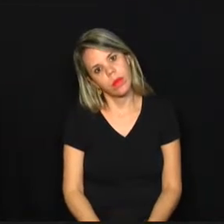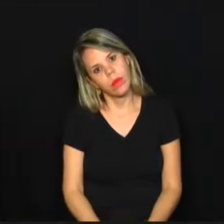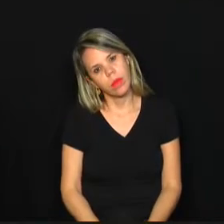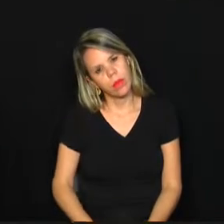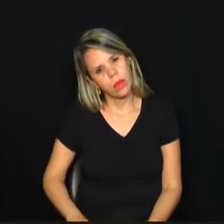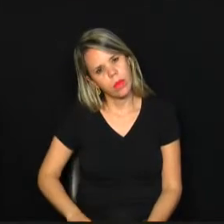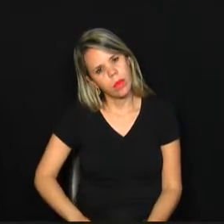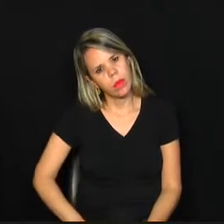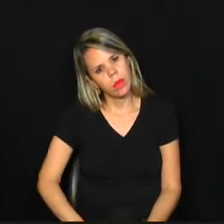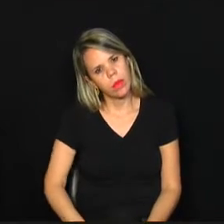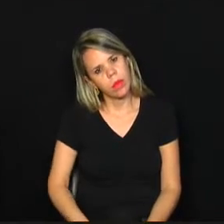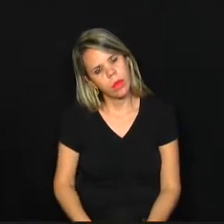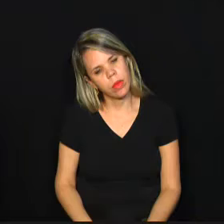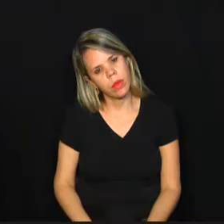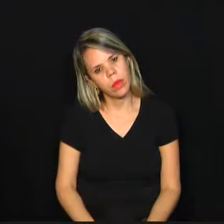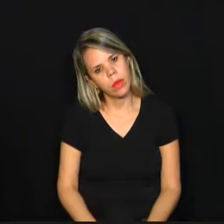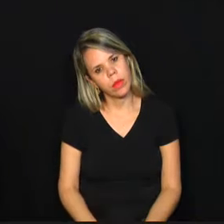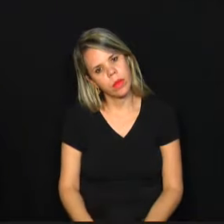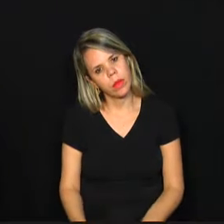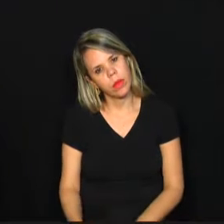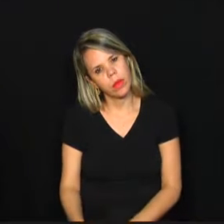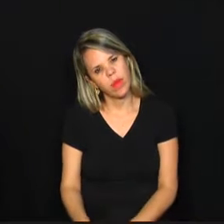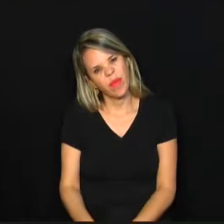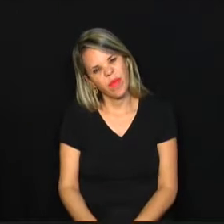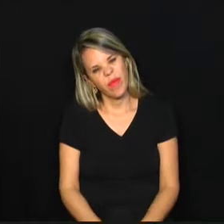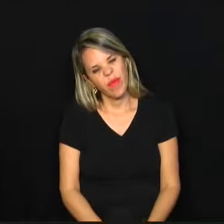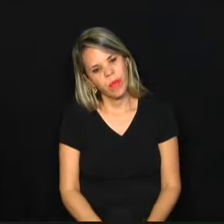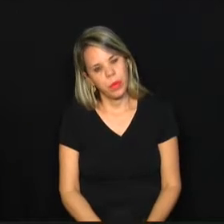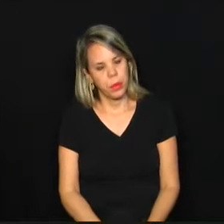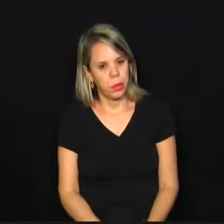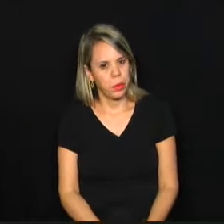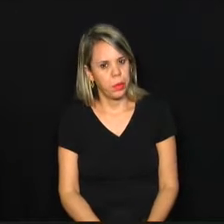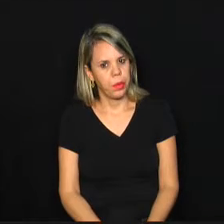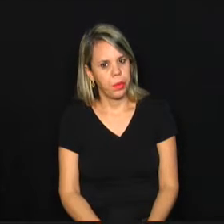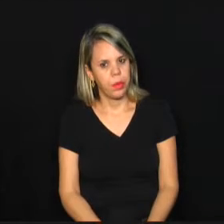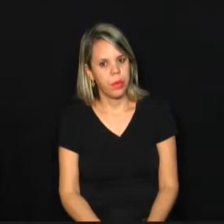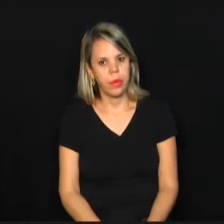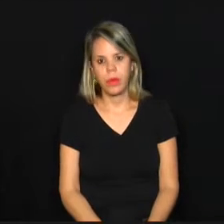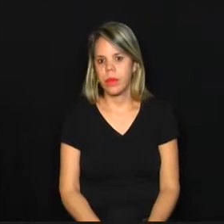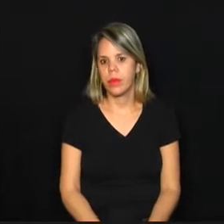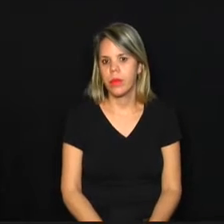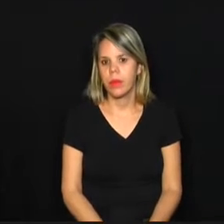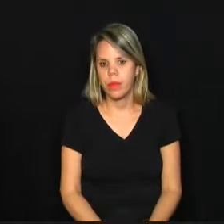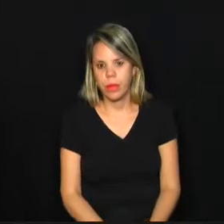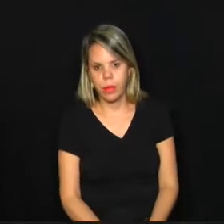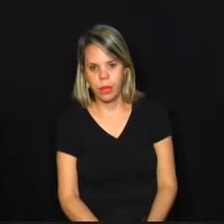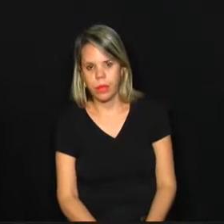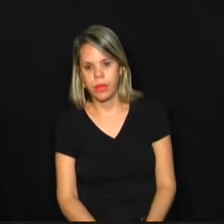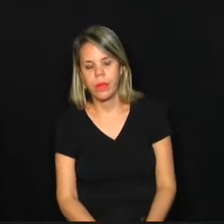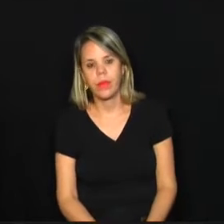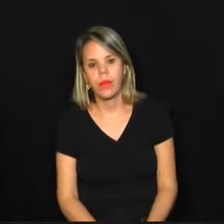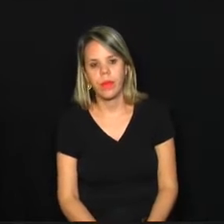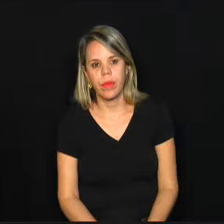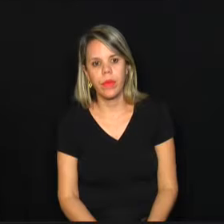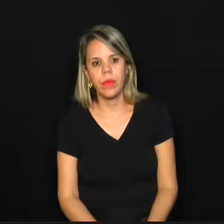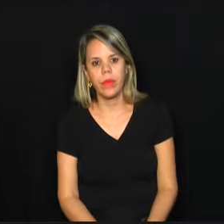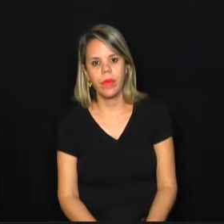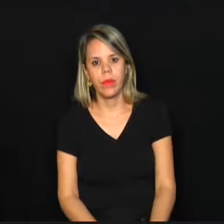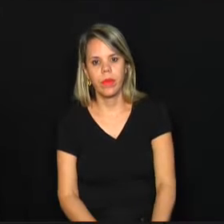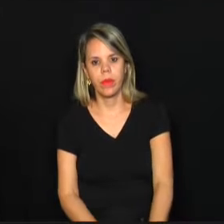Está sem som, Panuto? Ou eu estou sem som? Os dois estão abertos. Os dois estão. Panuto, você consegue me